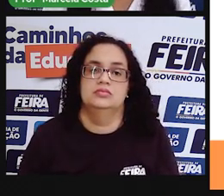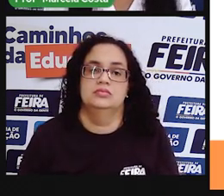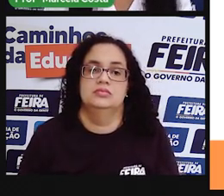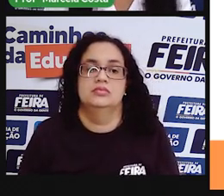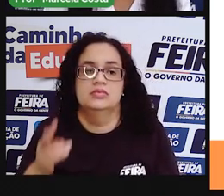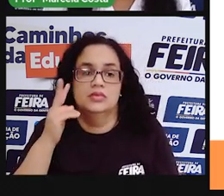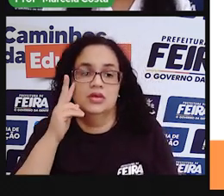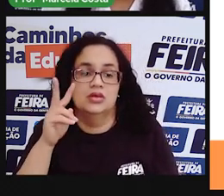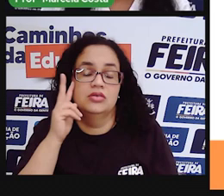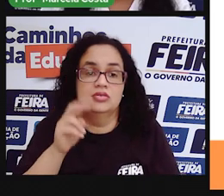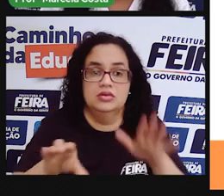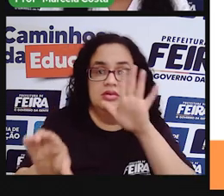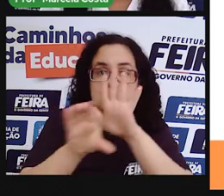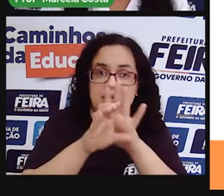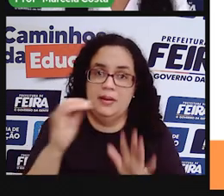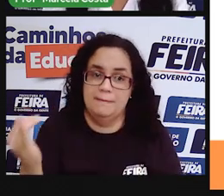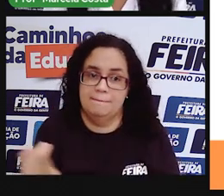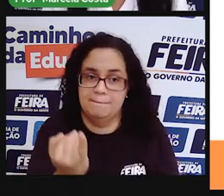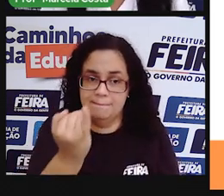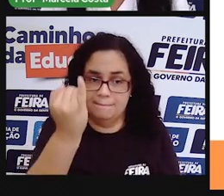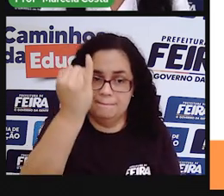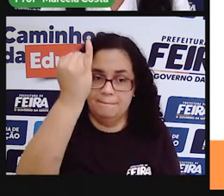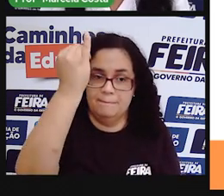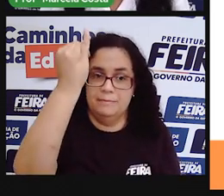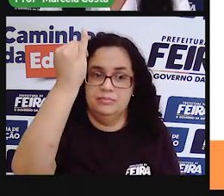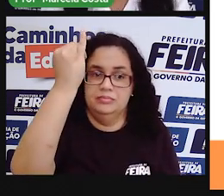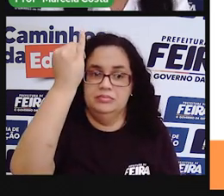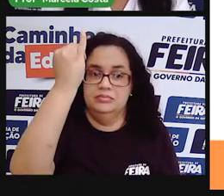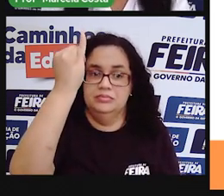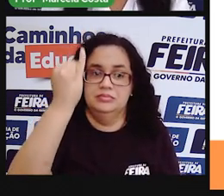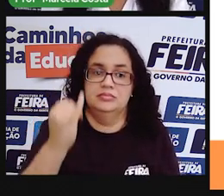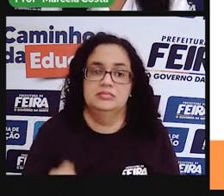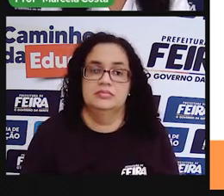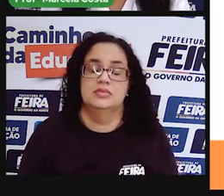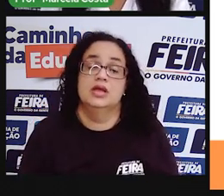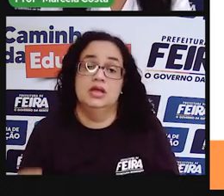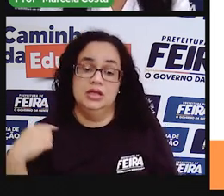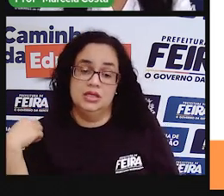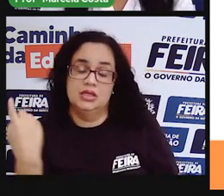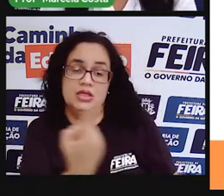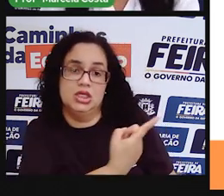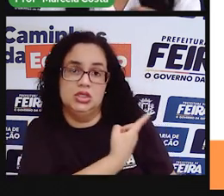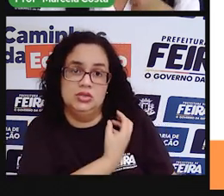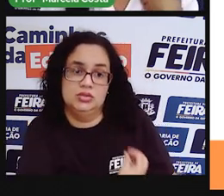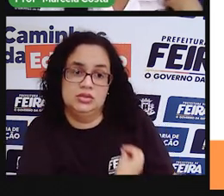Viu como tem muitos símbolos universais que estão no nosso cotidiano,